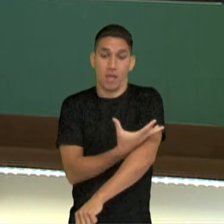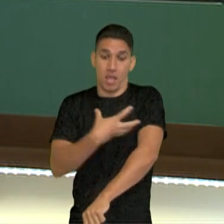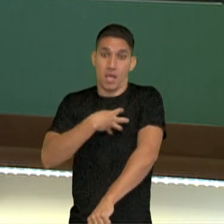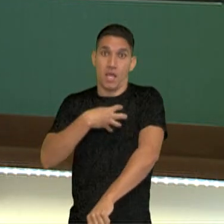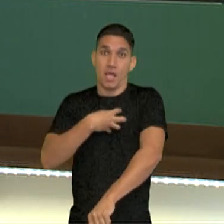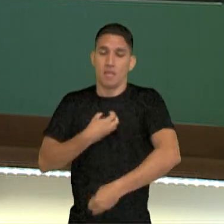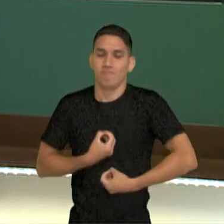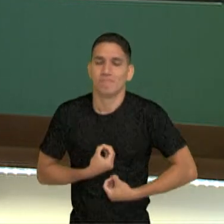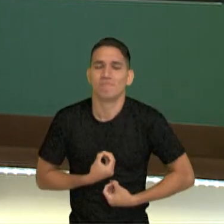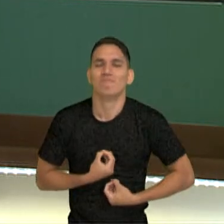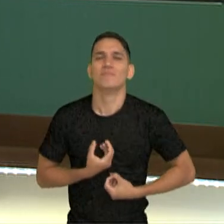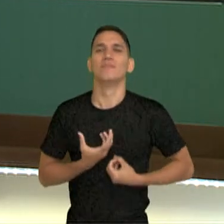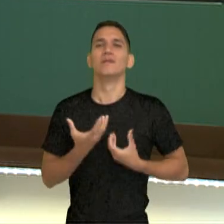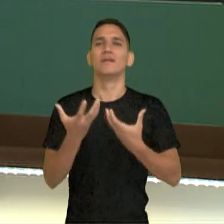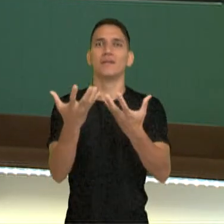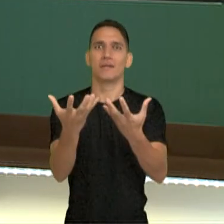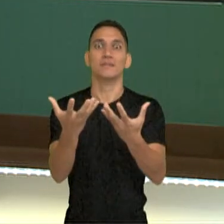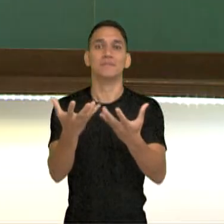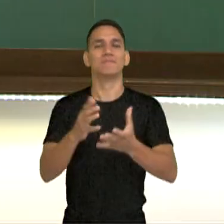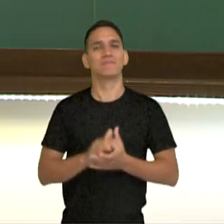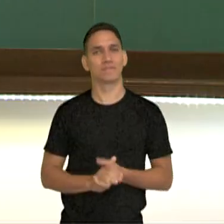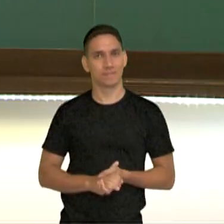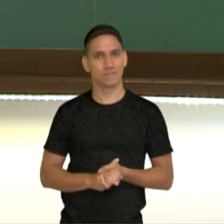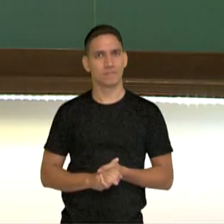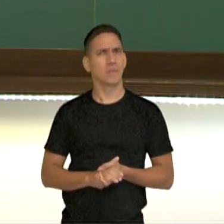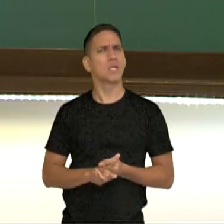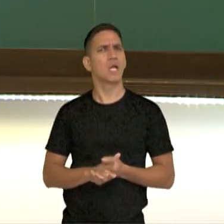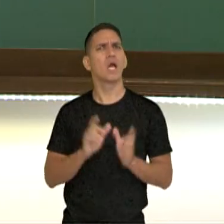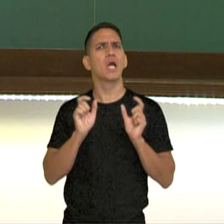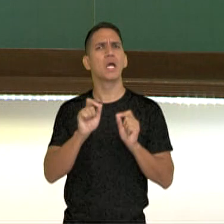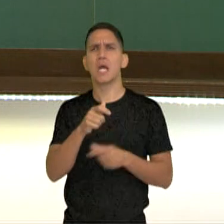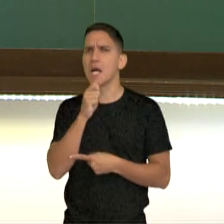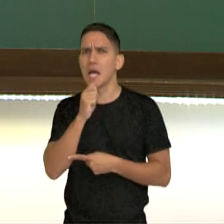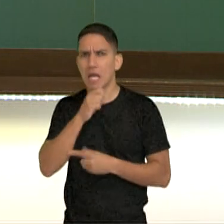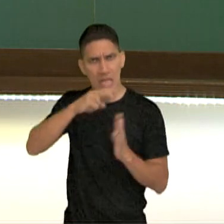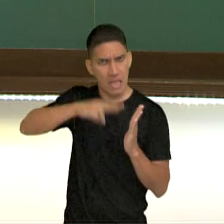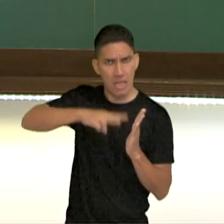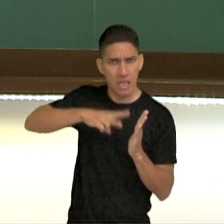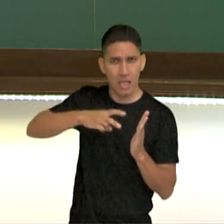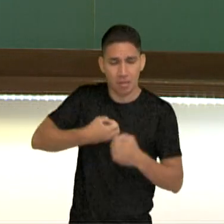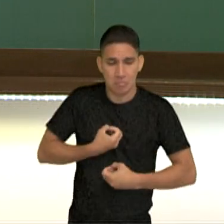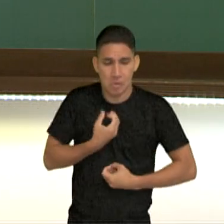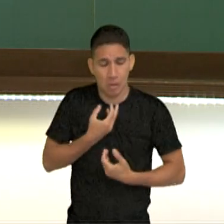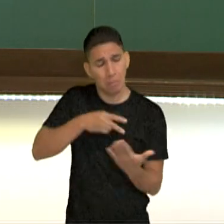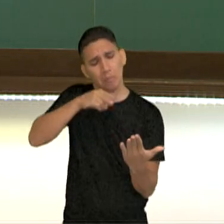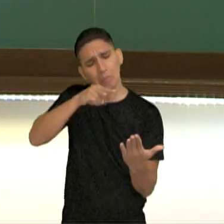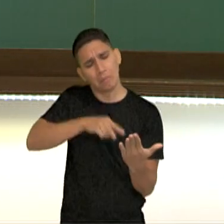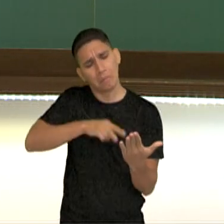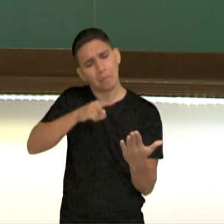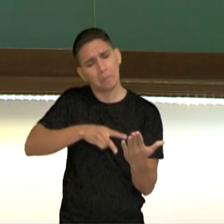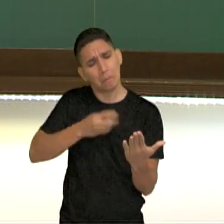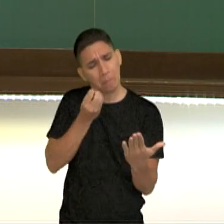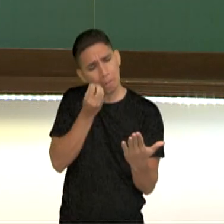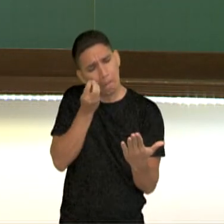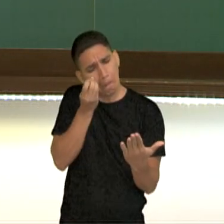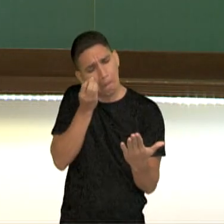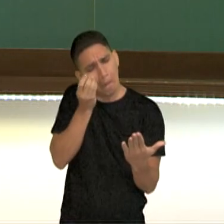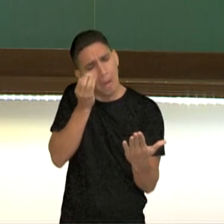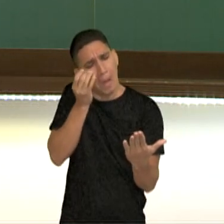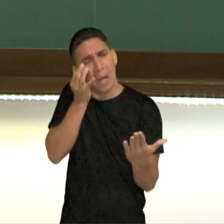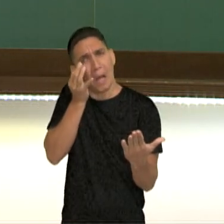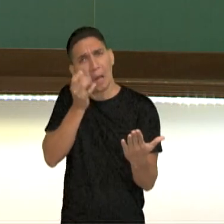e emoção. Quem aqui não leu um poema que às vezes não se emocionou com ele, um poema ou